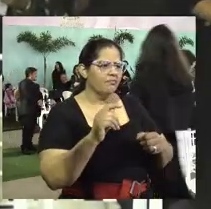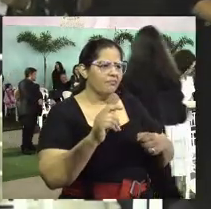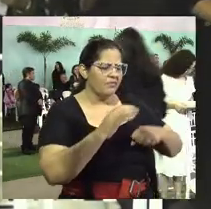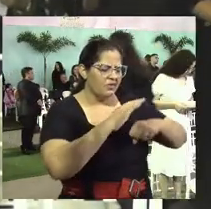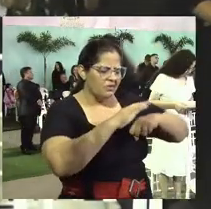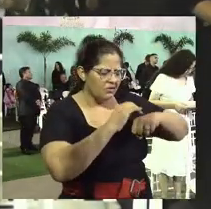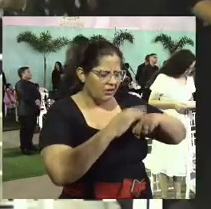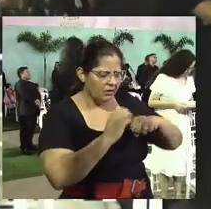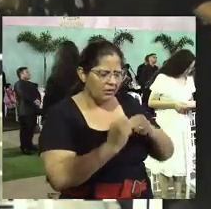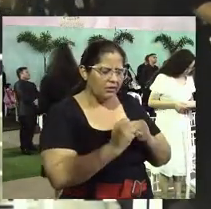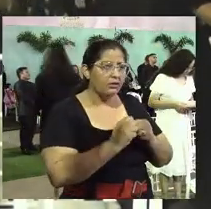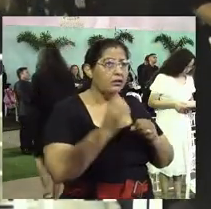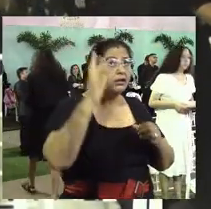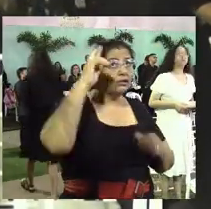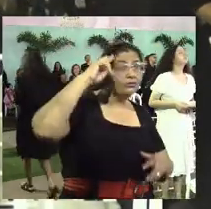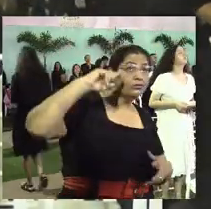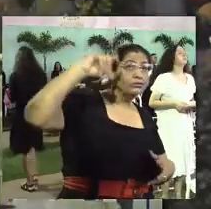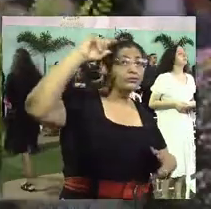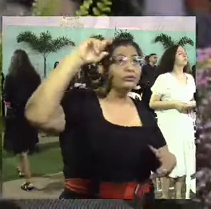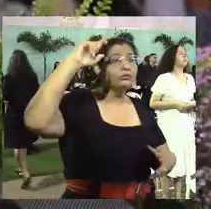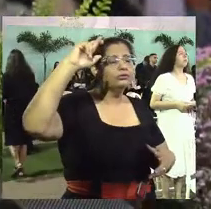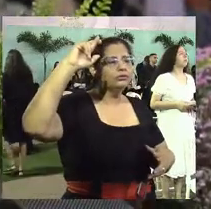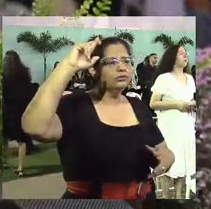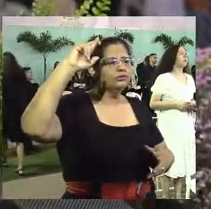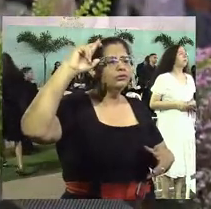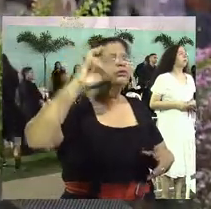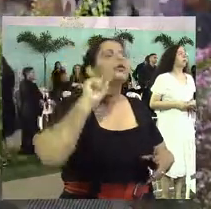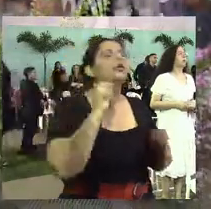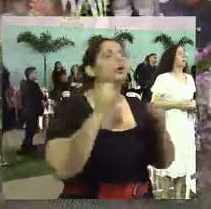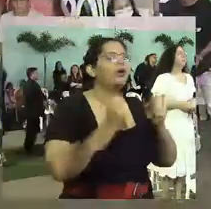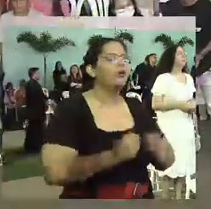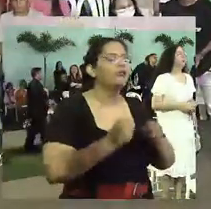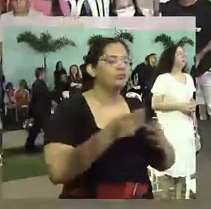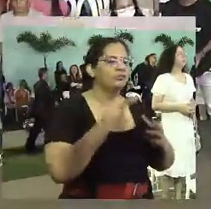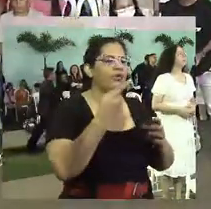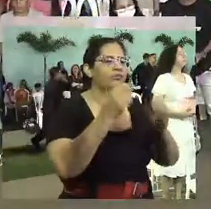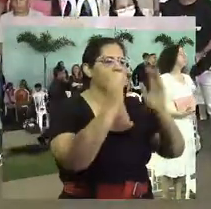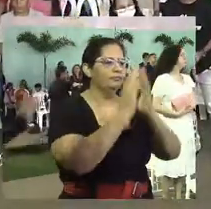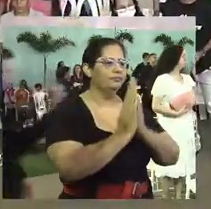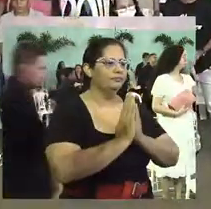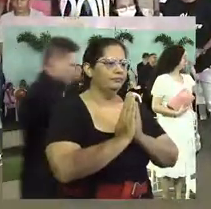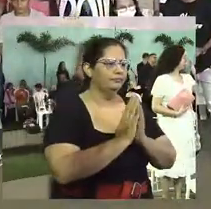dos exércitos fará isso quem pode dizer amém